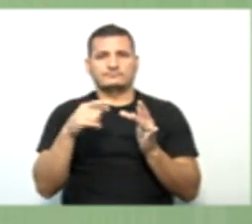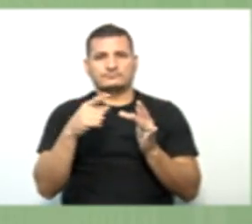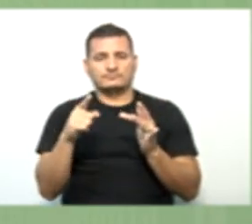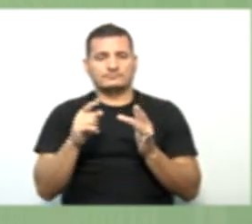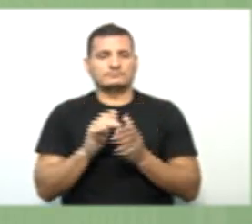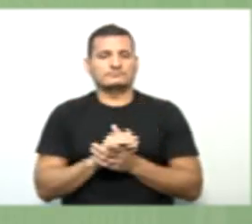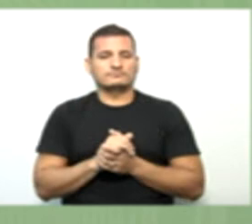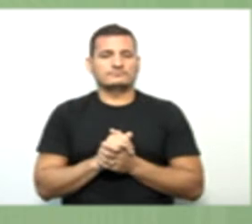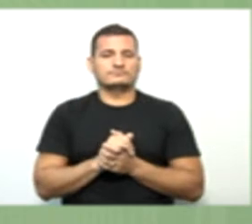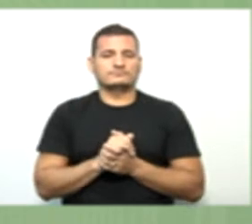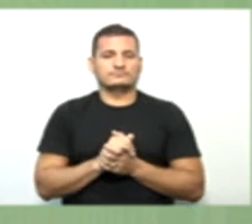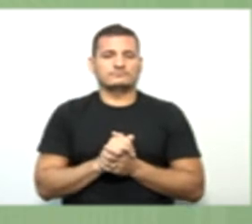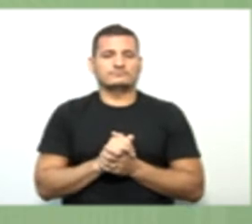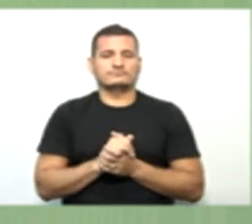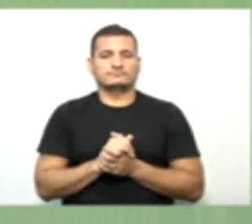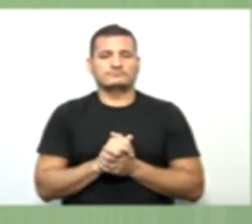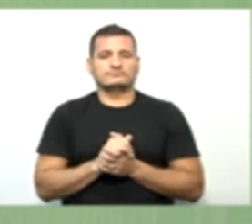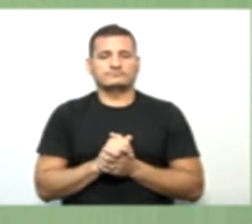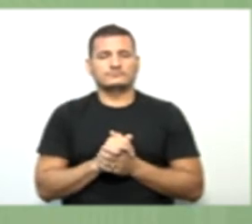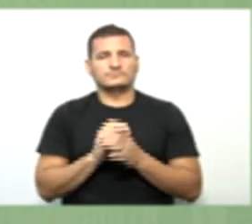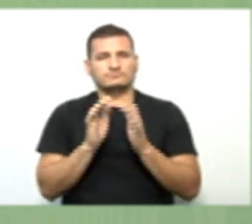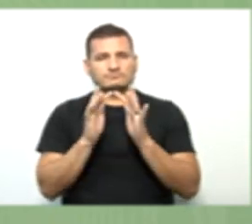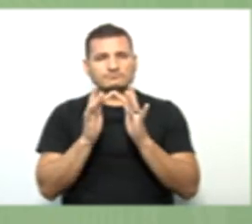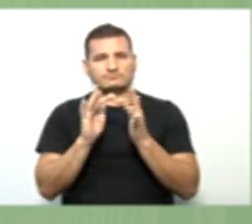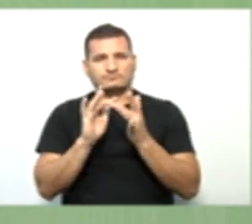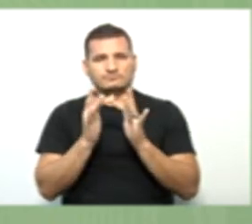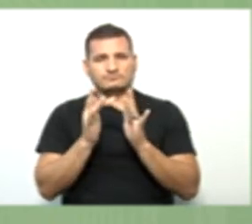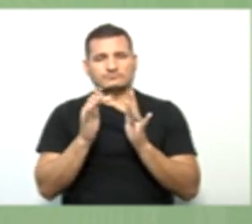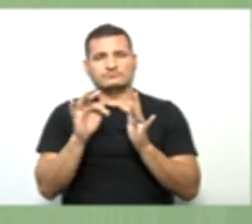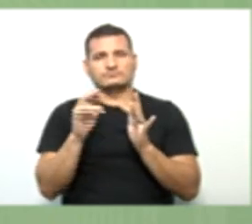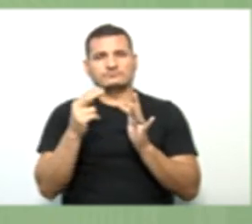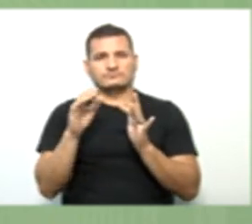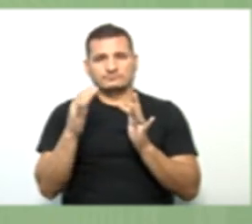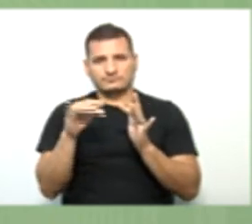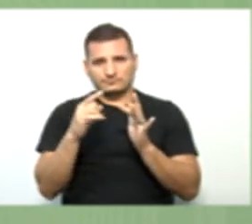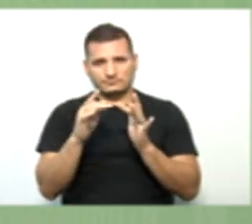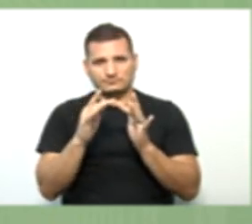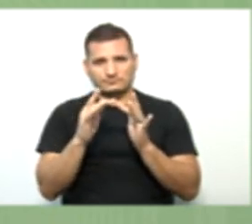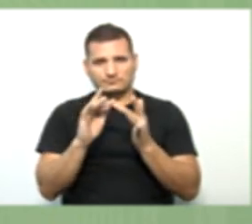As funções, elas são blocos de comandos que são